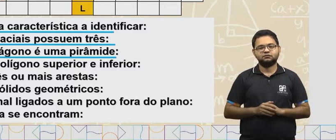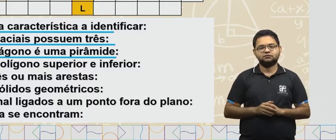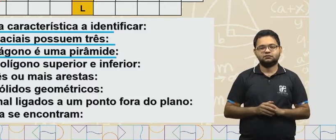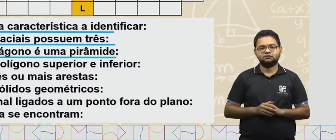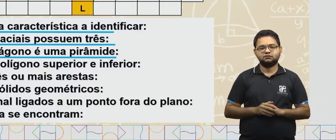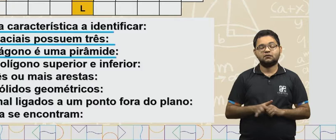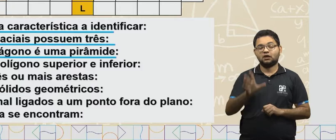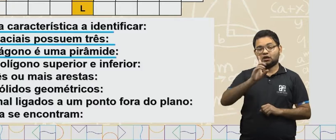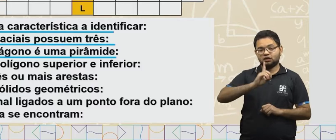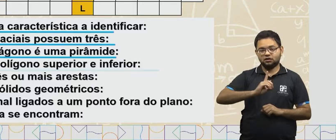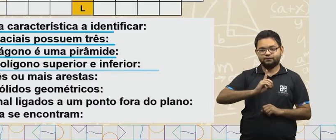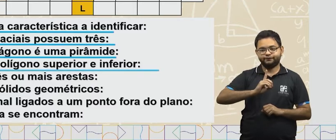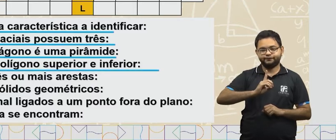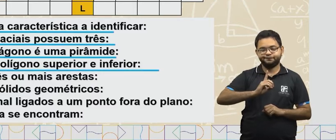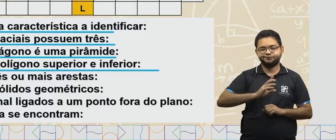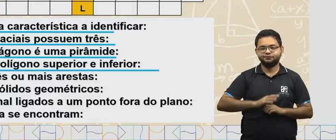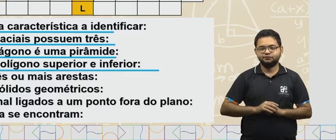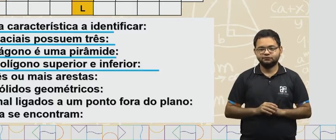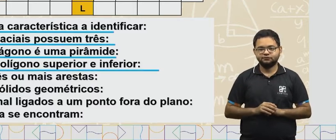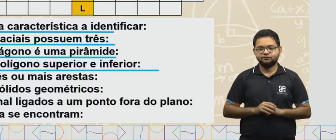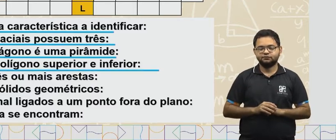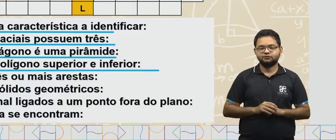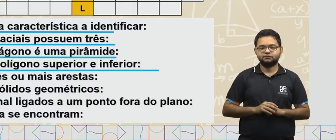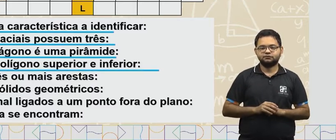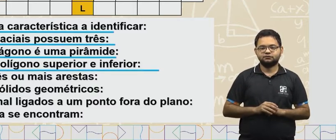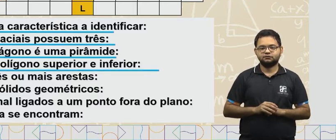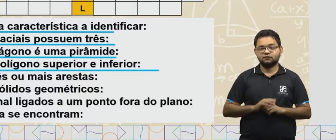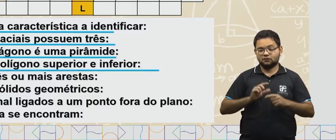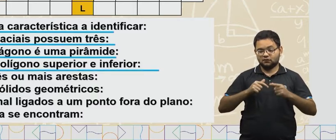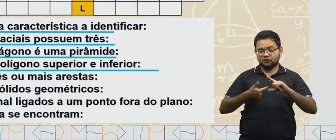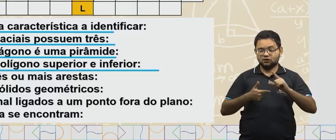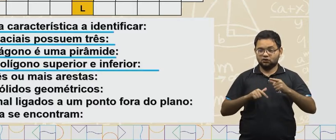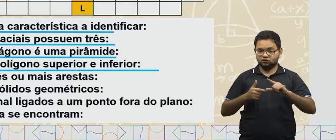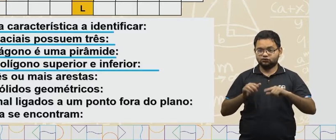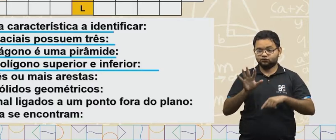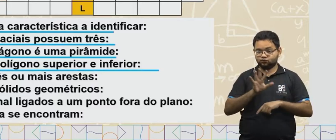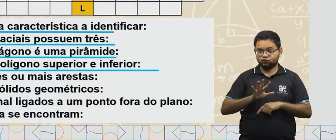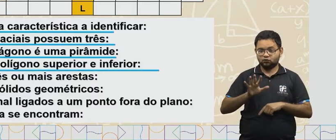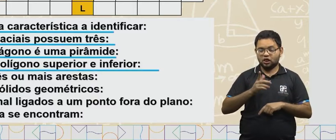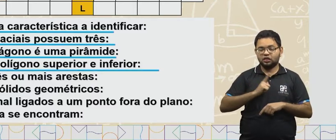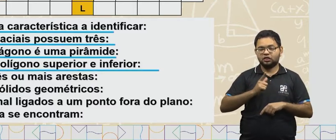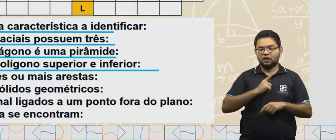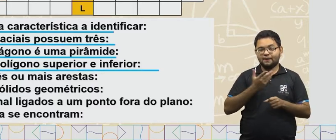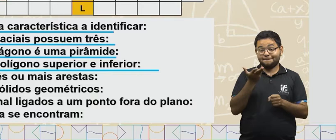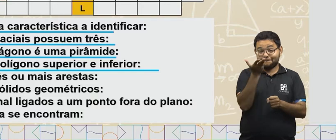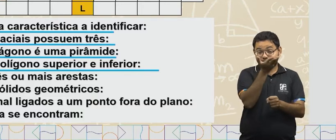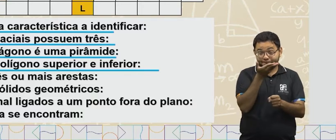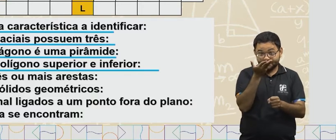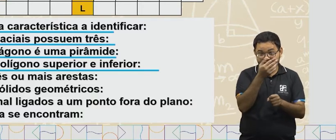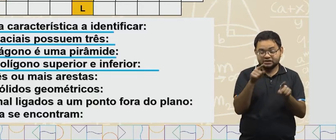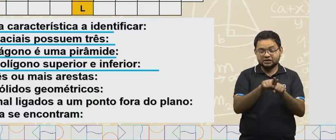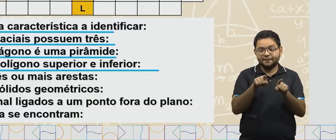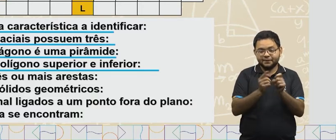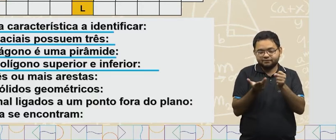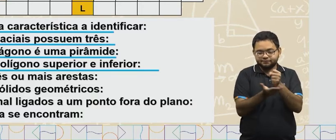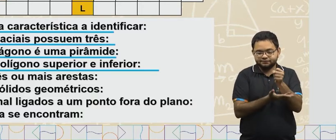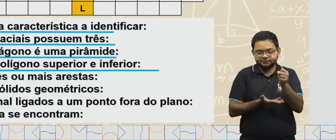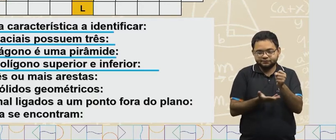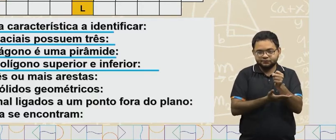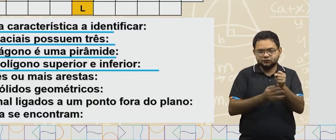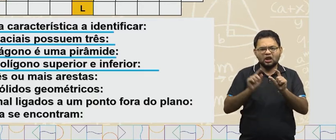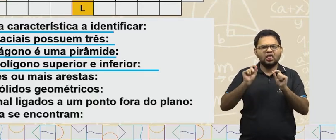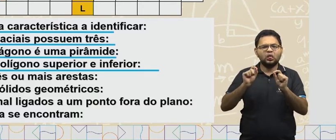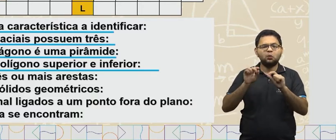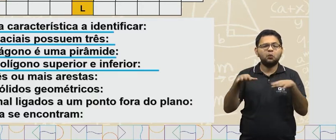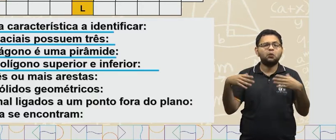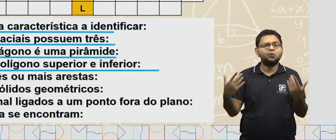pentagonal. Letra D. Sólidos geométricos com polígono superior e inferior. O que é um